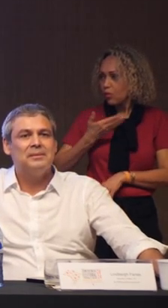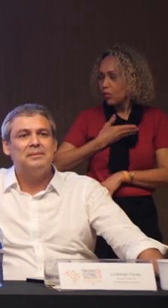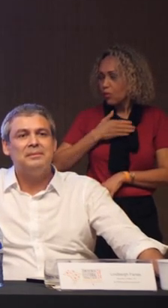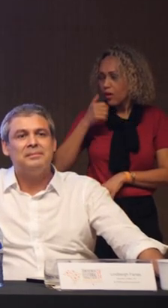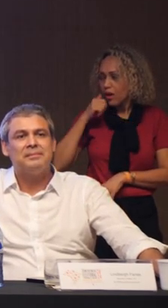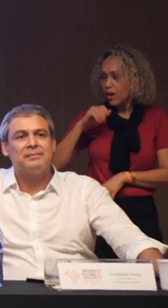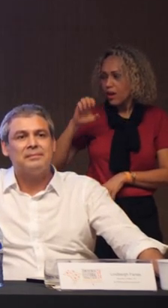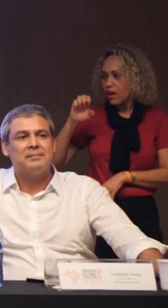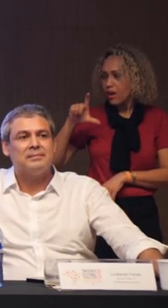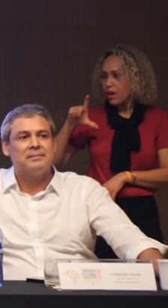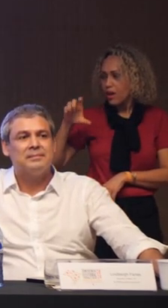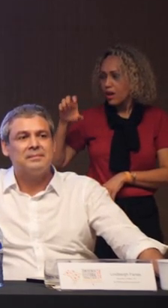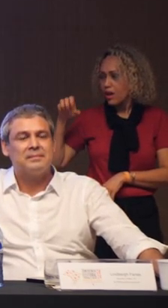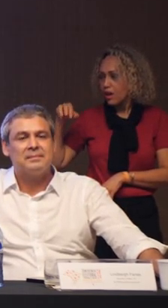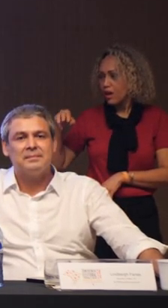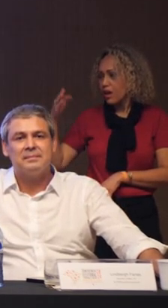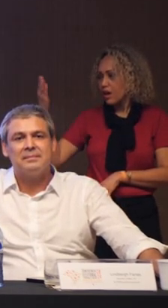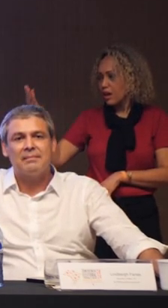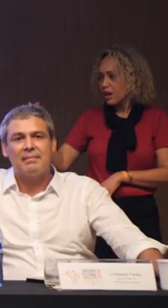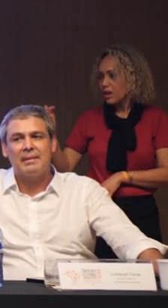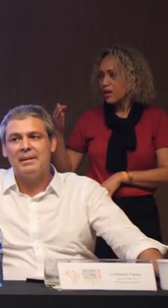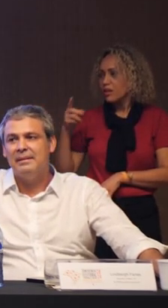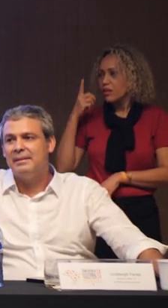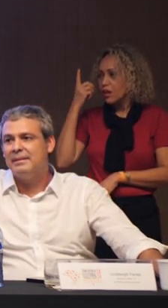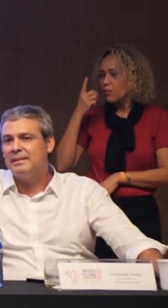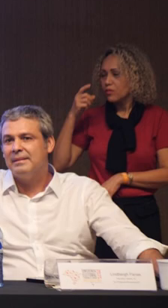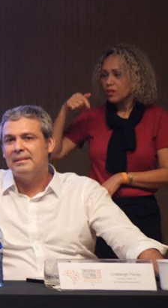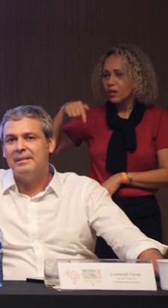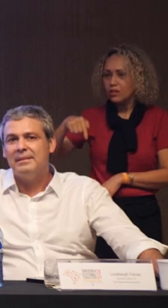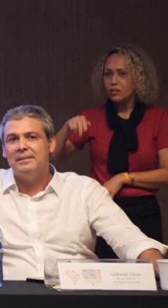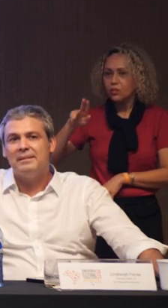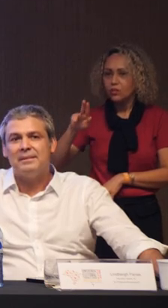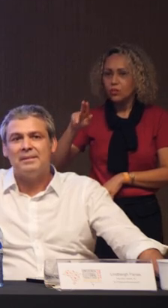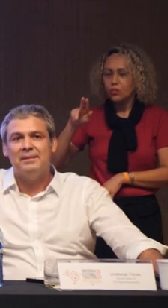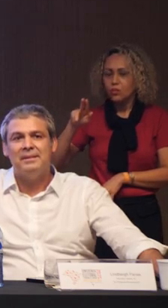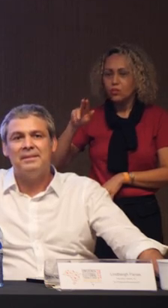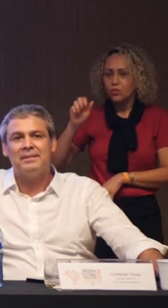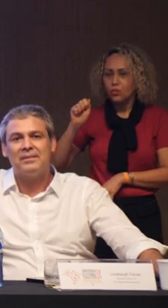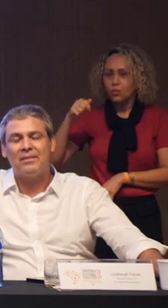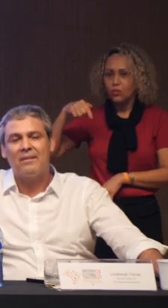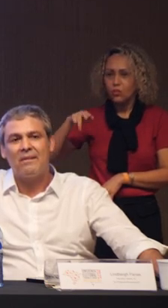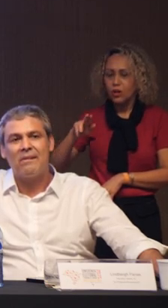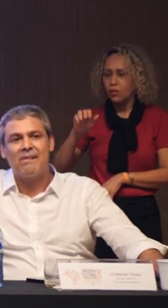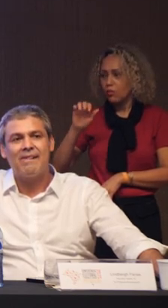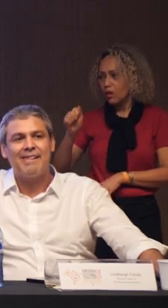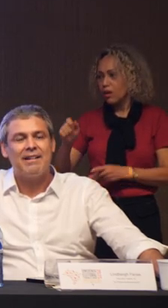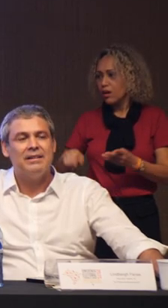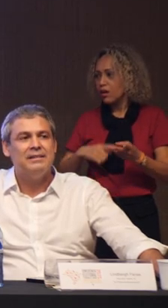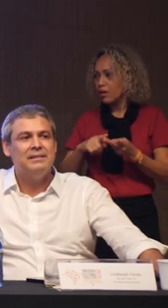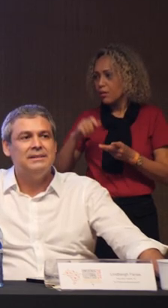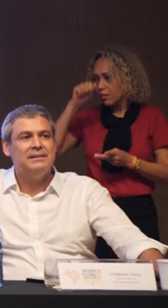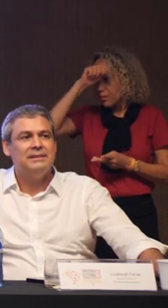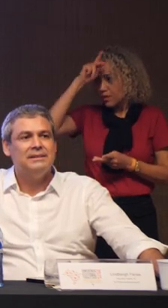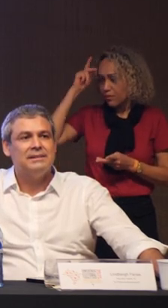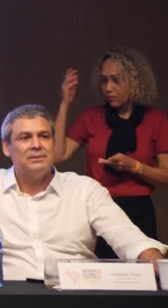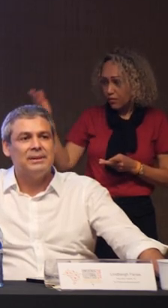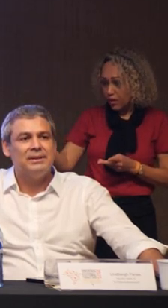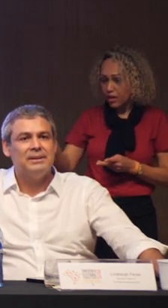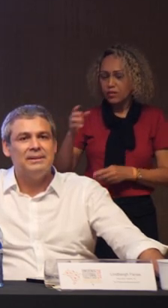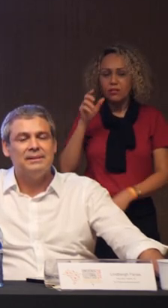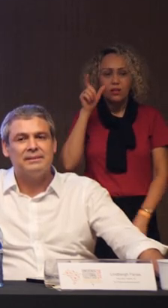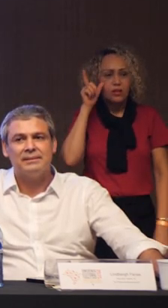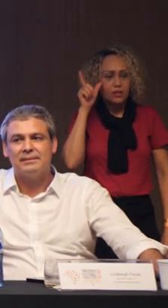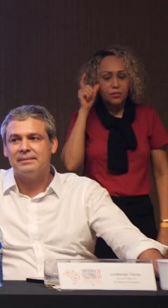prefeito Humberto, o deputado Papá, e também aqui a deputada Maria do Rosário. Bem, gente, eu sou do município de